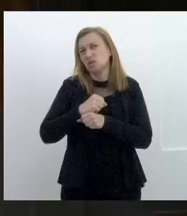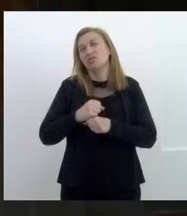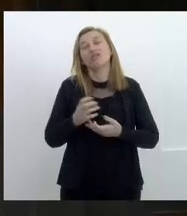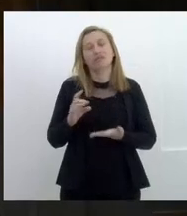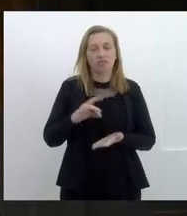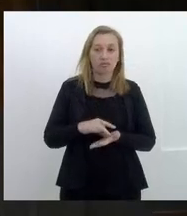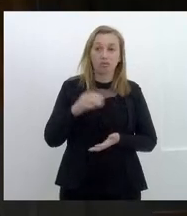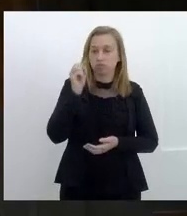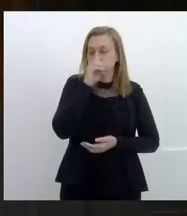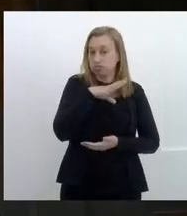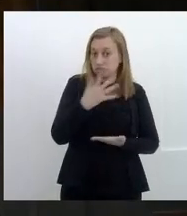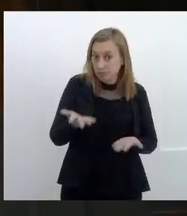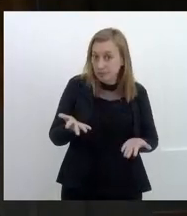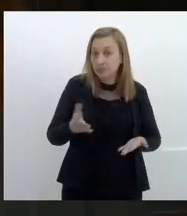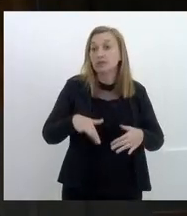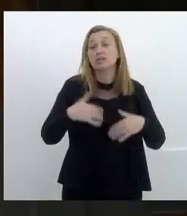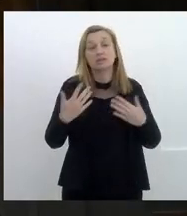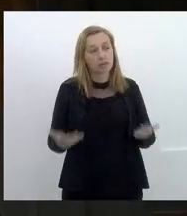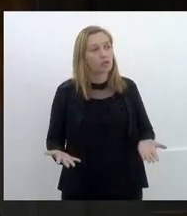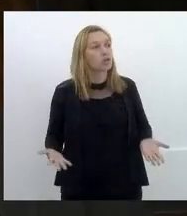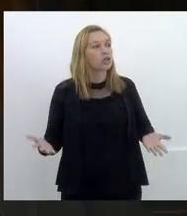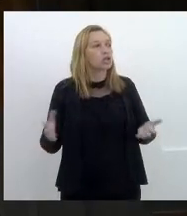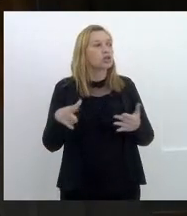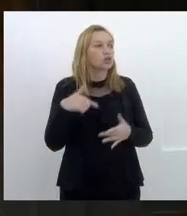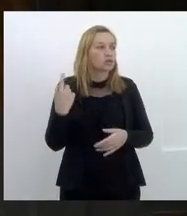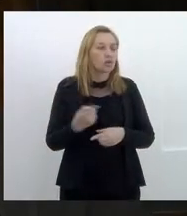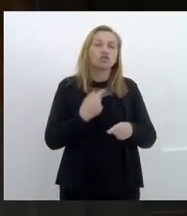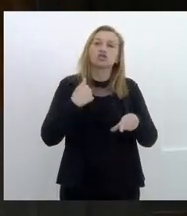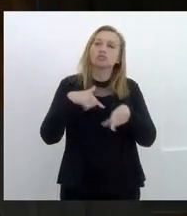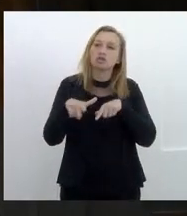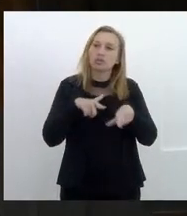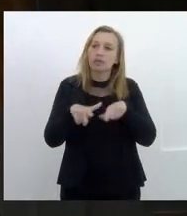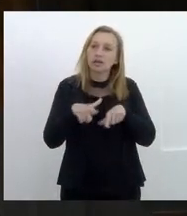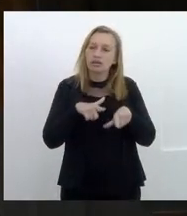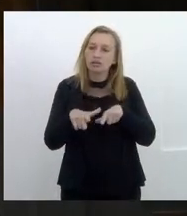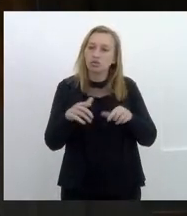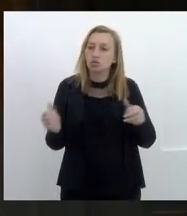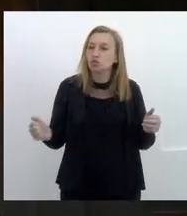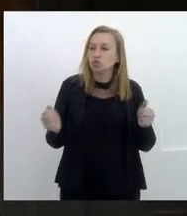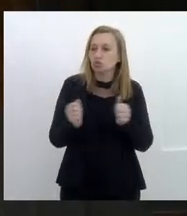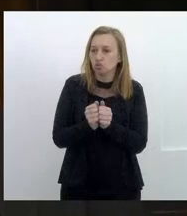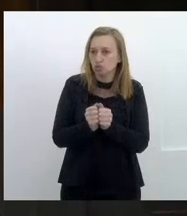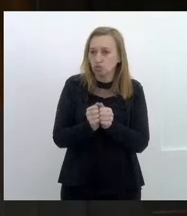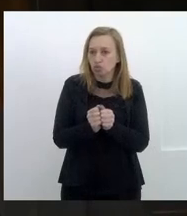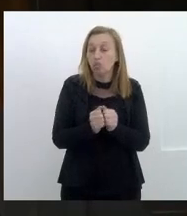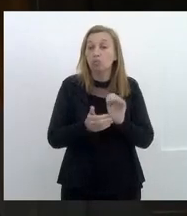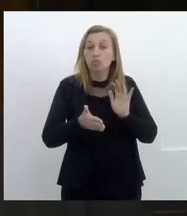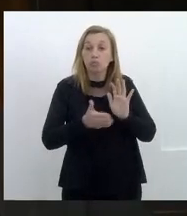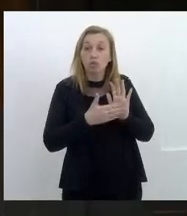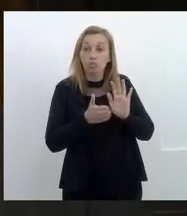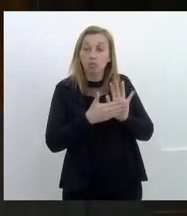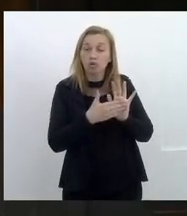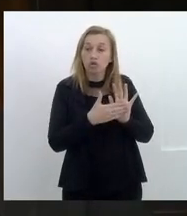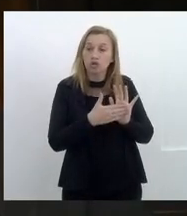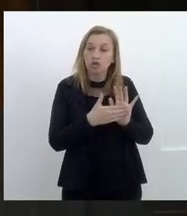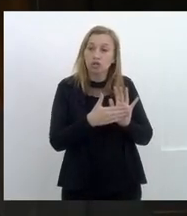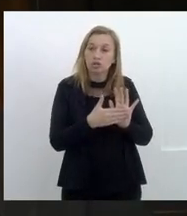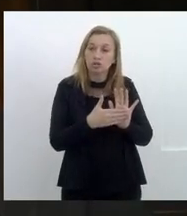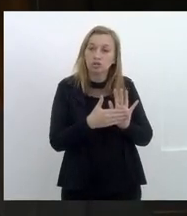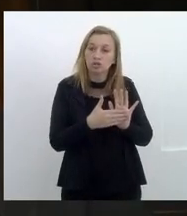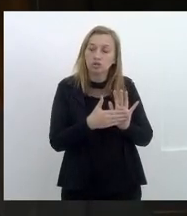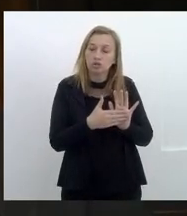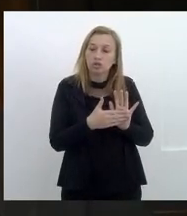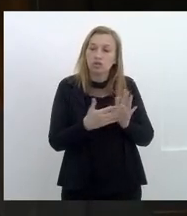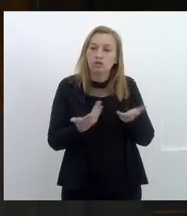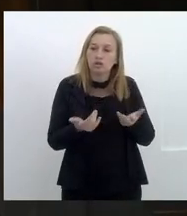verdadeiro absurdo então nós estamos trabalhando juntos propomos uma